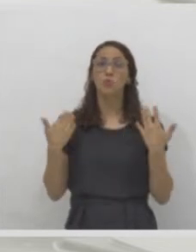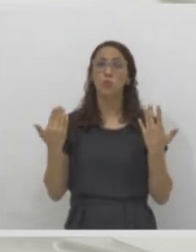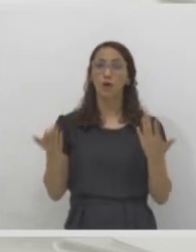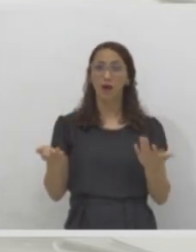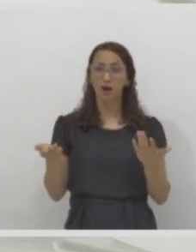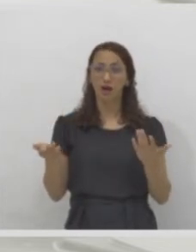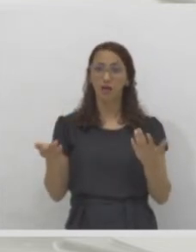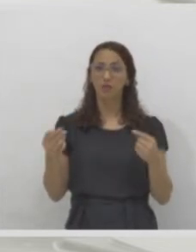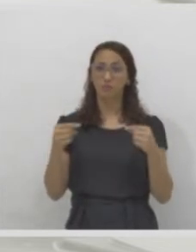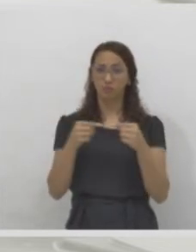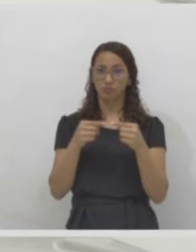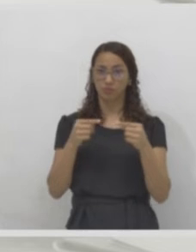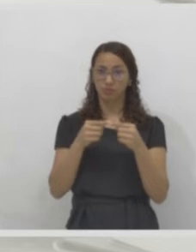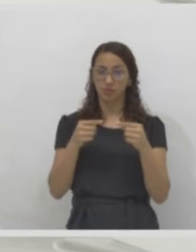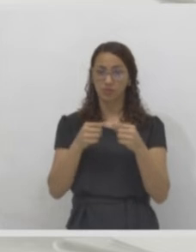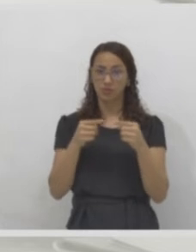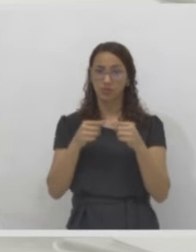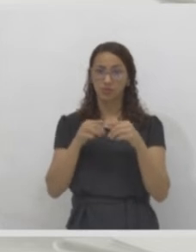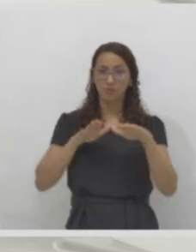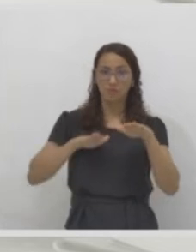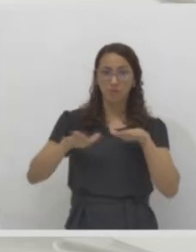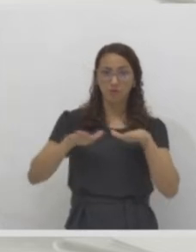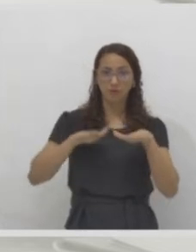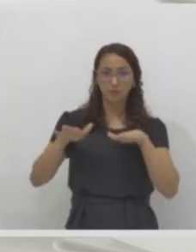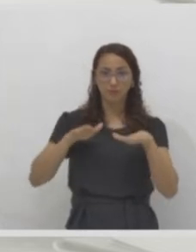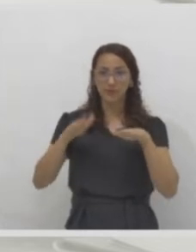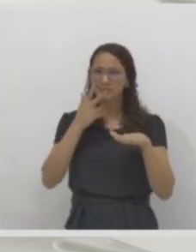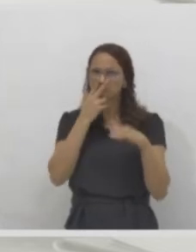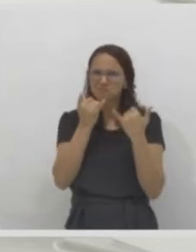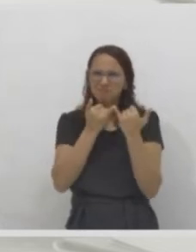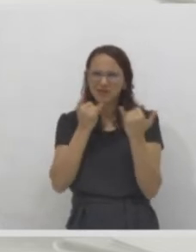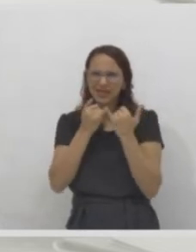movimento parecido com a rotação da Terra?